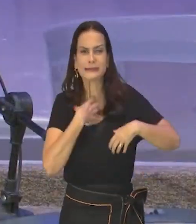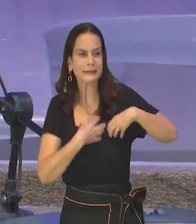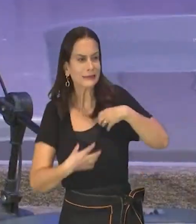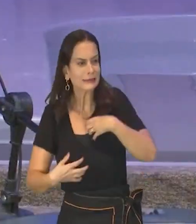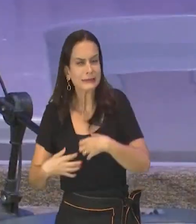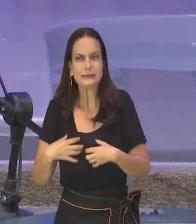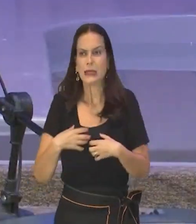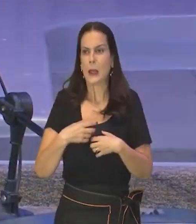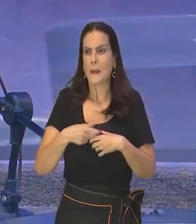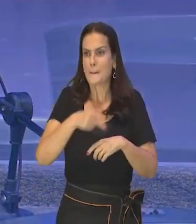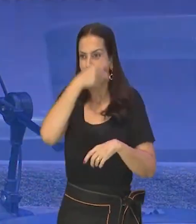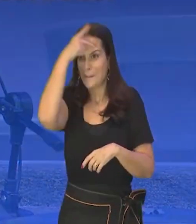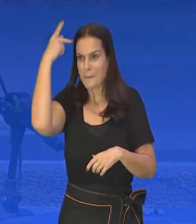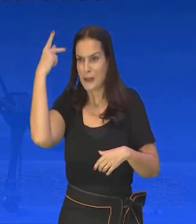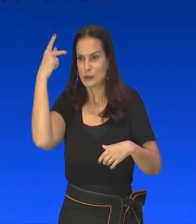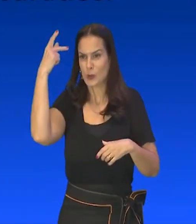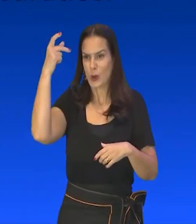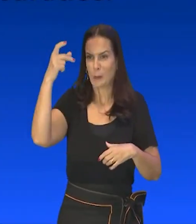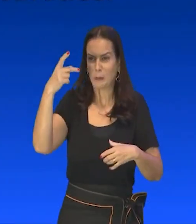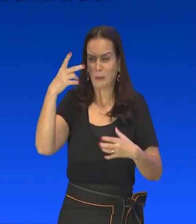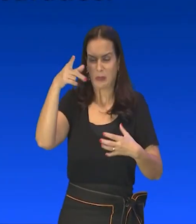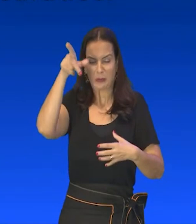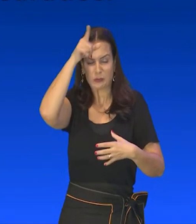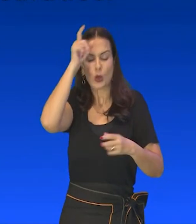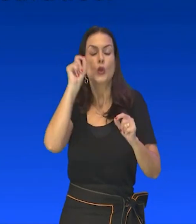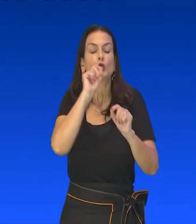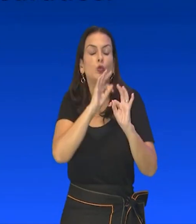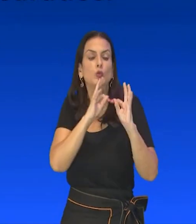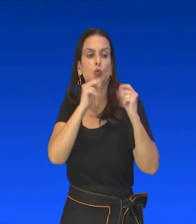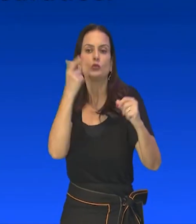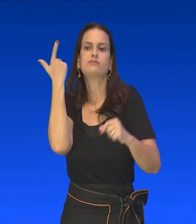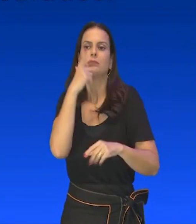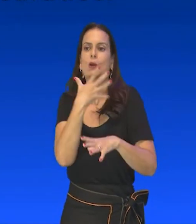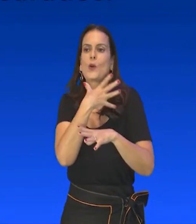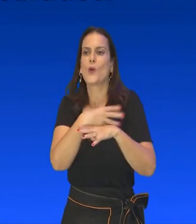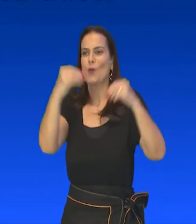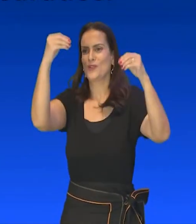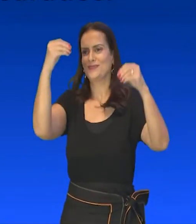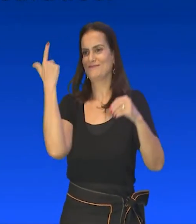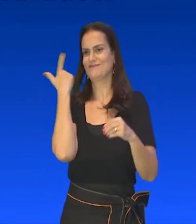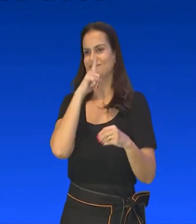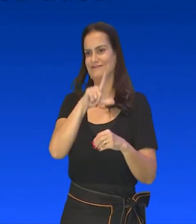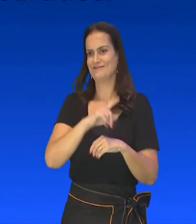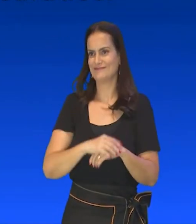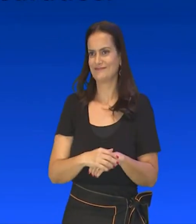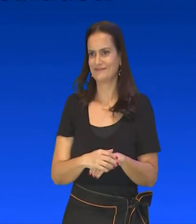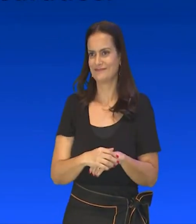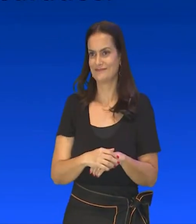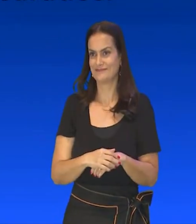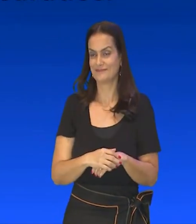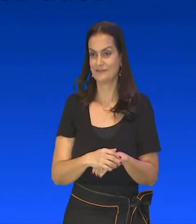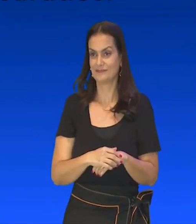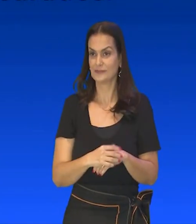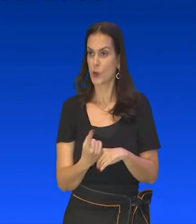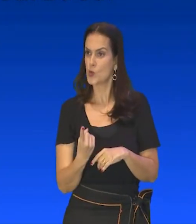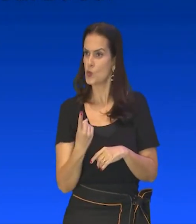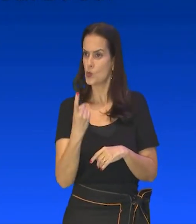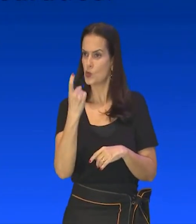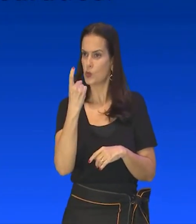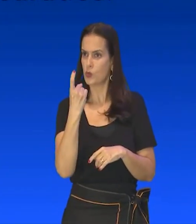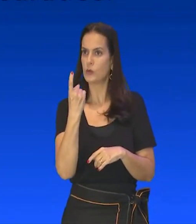espíritos imundos, e todos eram curados. Este foi um dos